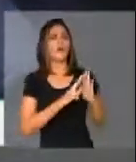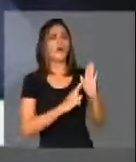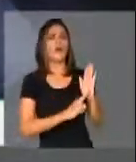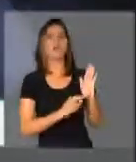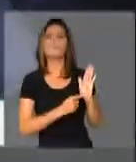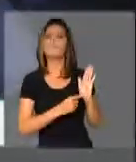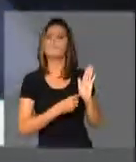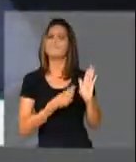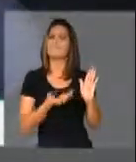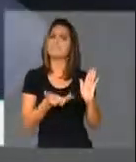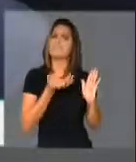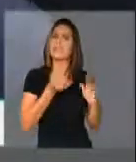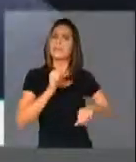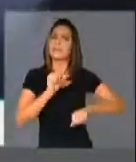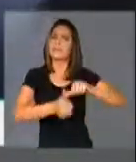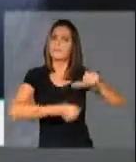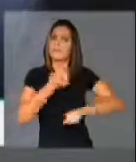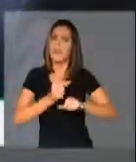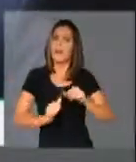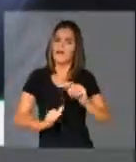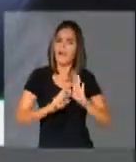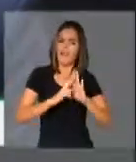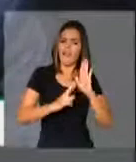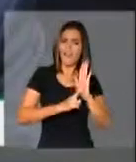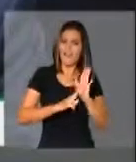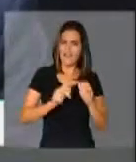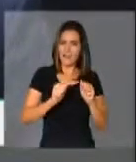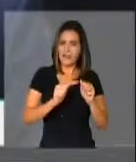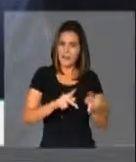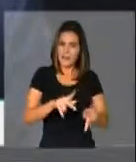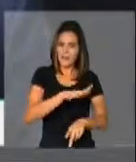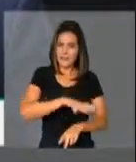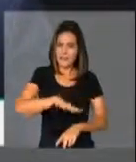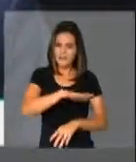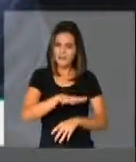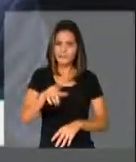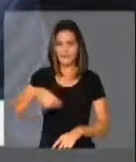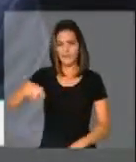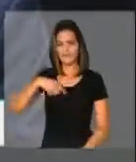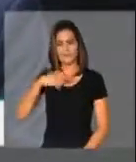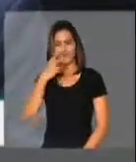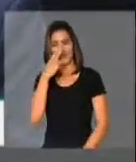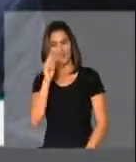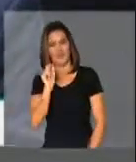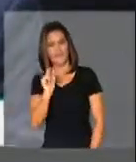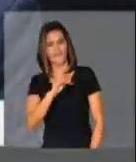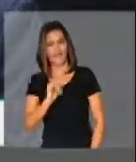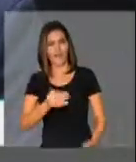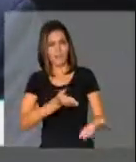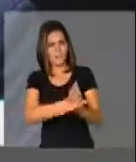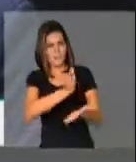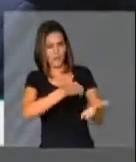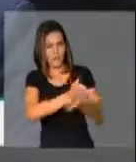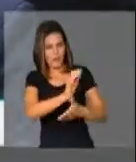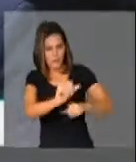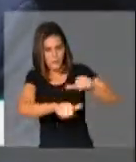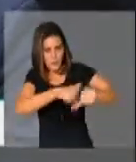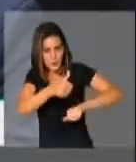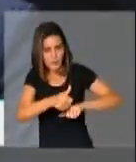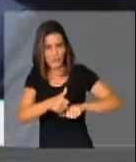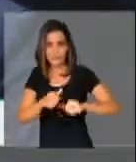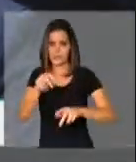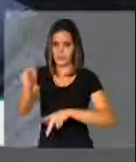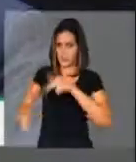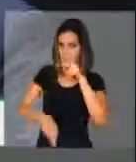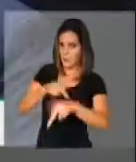de mudança na aposentadoria. E enganam-se aqueles que pensam que vão aprovar essas reformas, presidente,